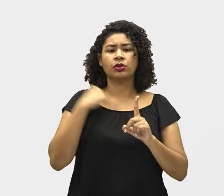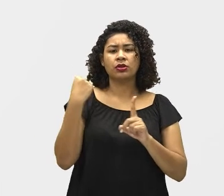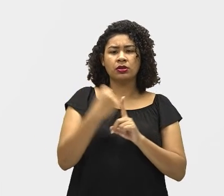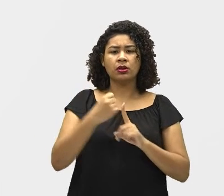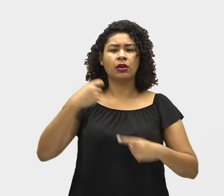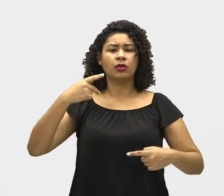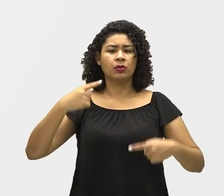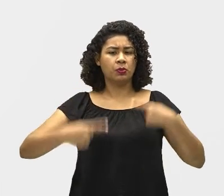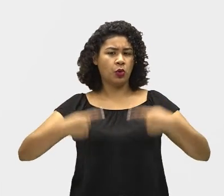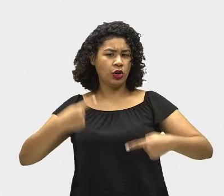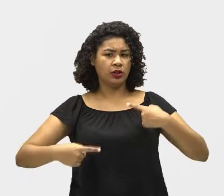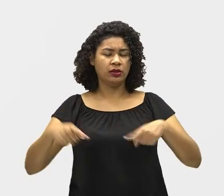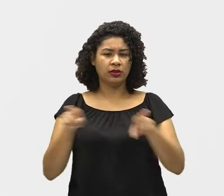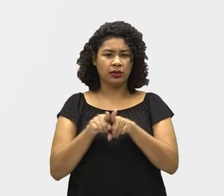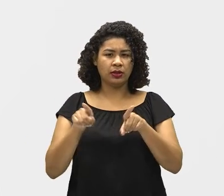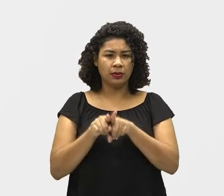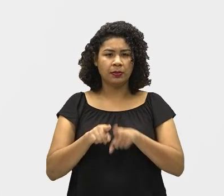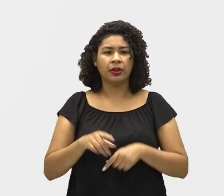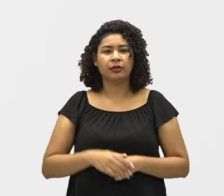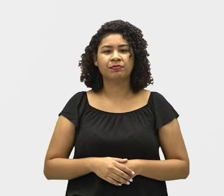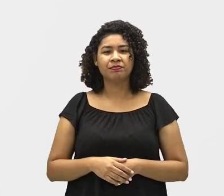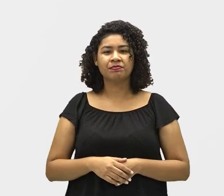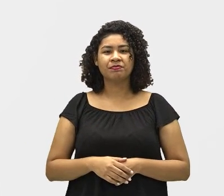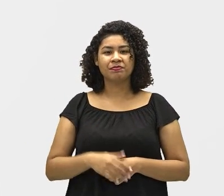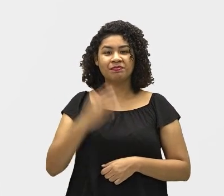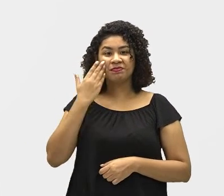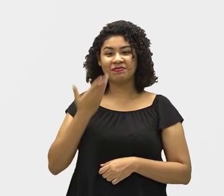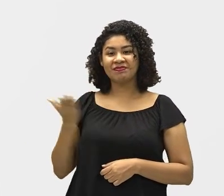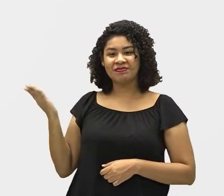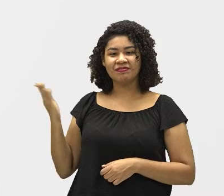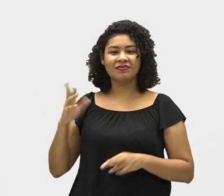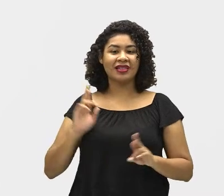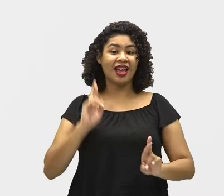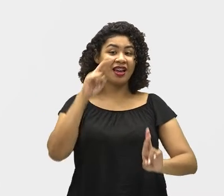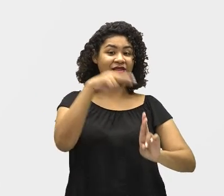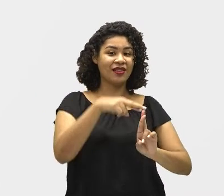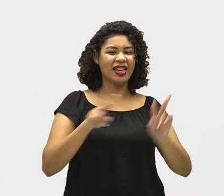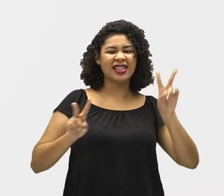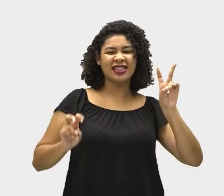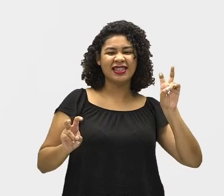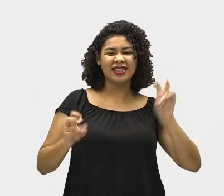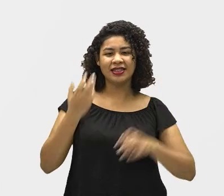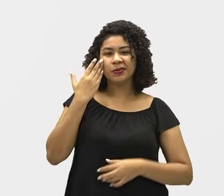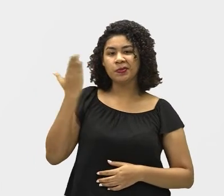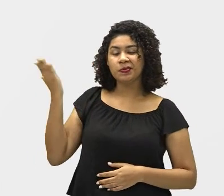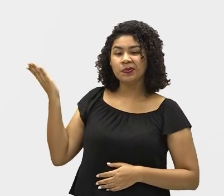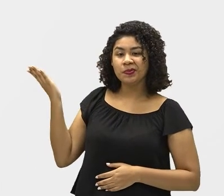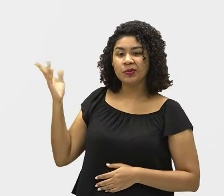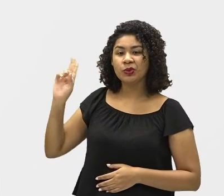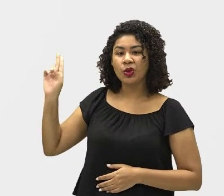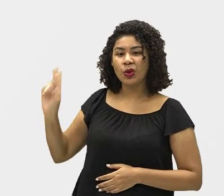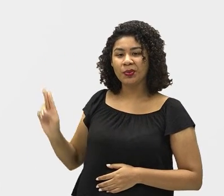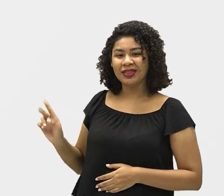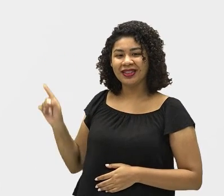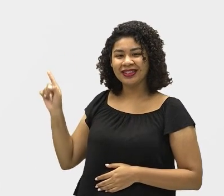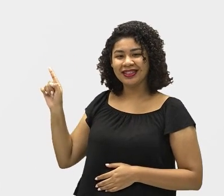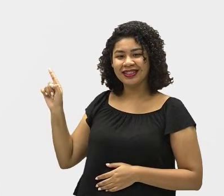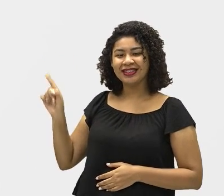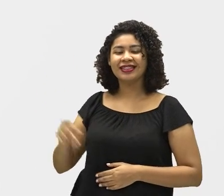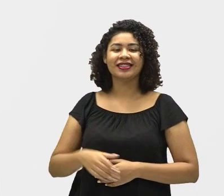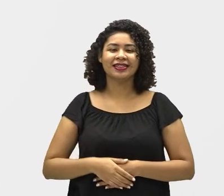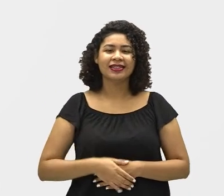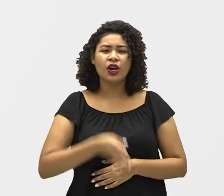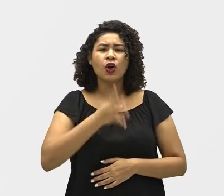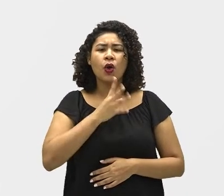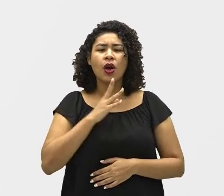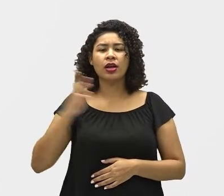para vocês algumas citações, tá? Melhor, algumas referências a algumas de suas principais obras, como Romeu e Julieta, que vocês já devem